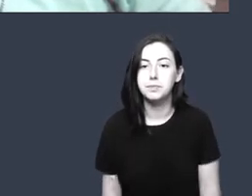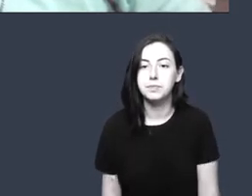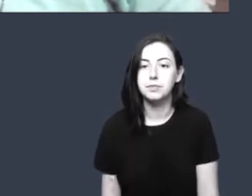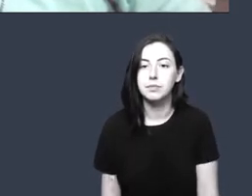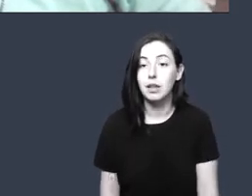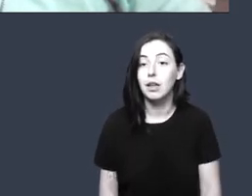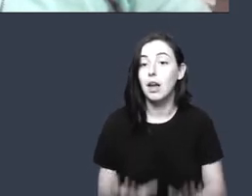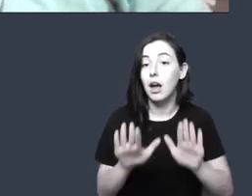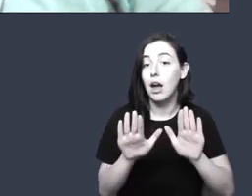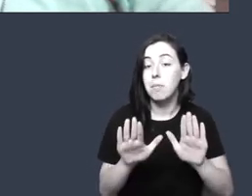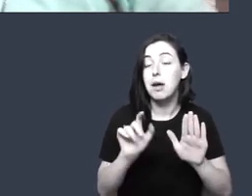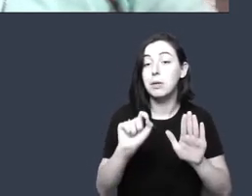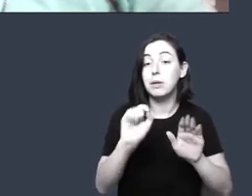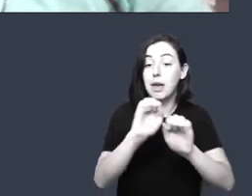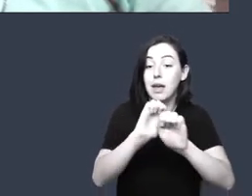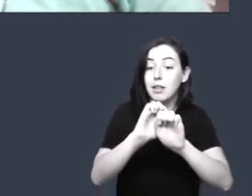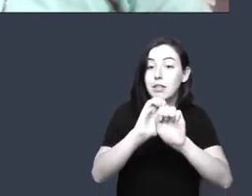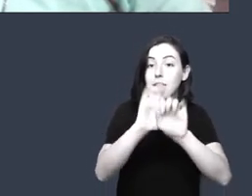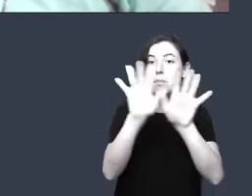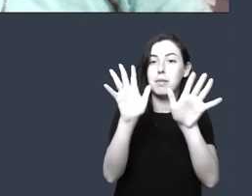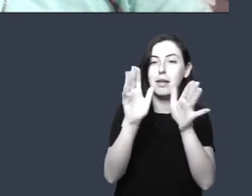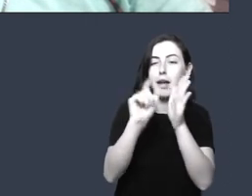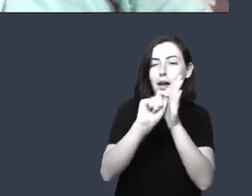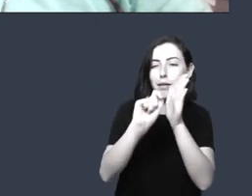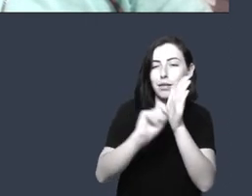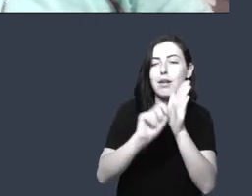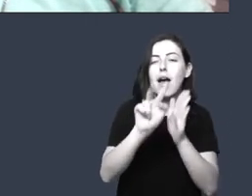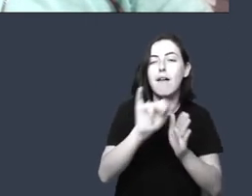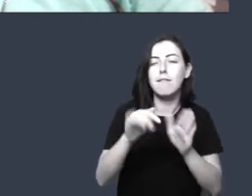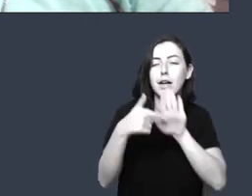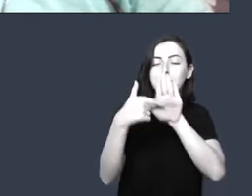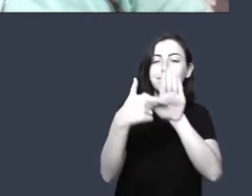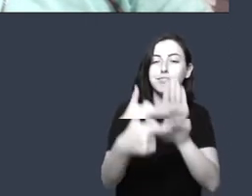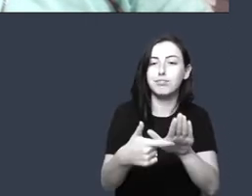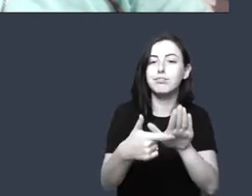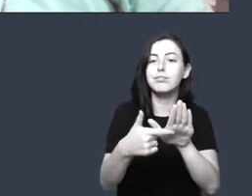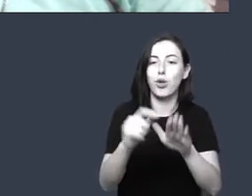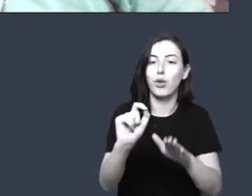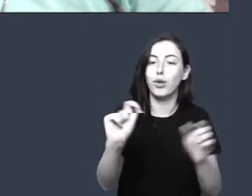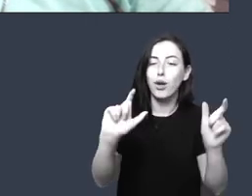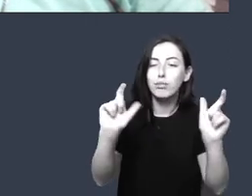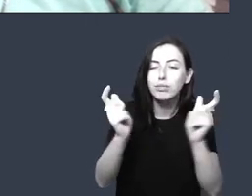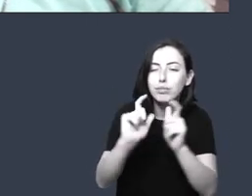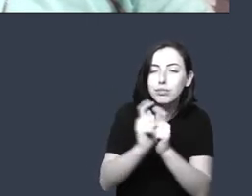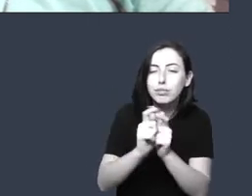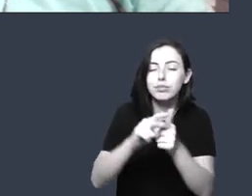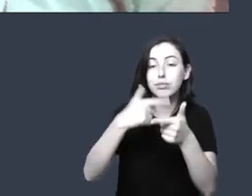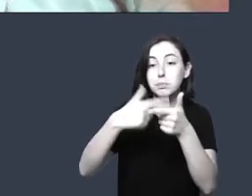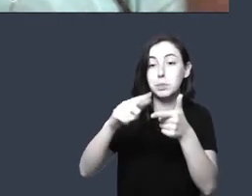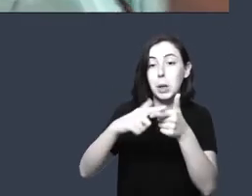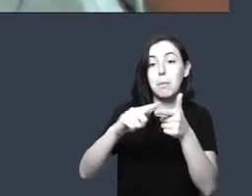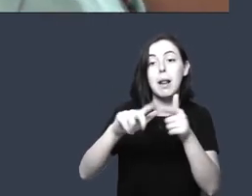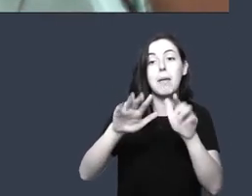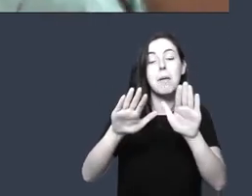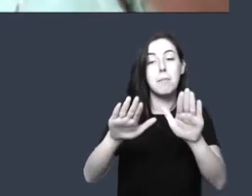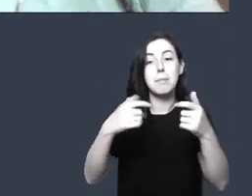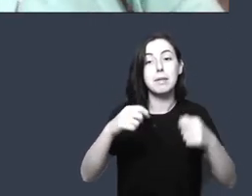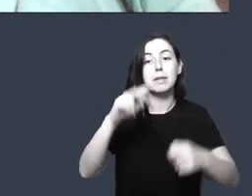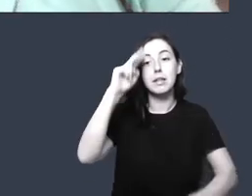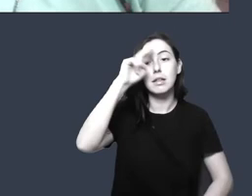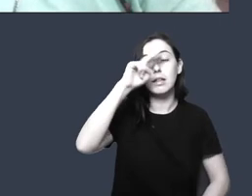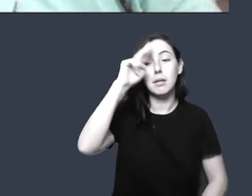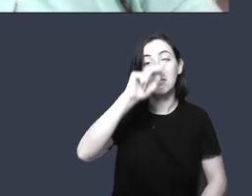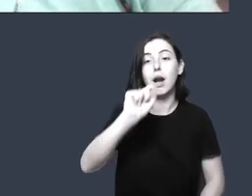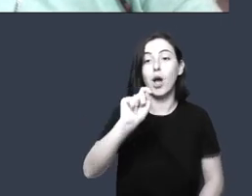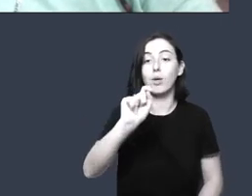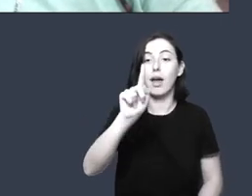Mas a transparência algoritmo, ela vai com certeza ajudar, né, a minimizar esses viés, só que tem que lembrar que também vem muito lá dos dados, né?